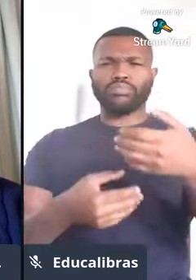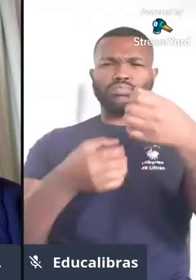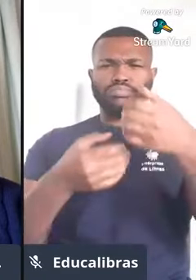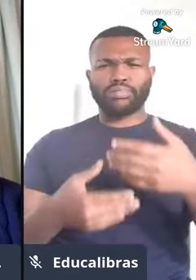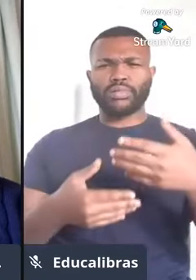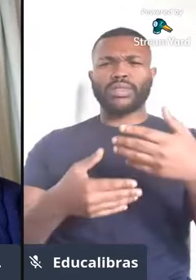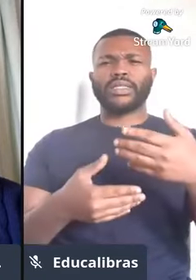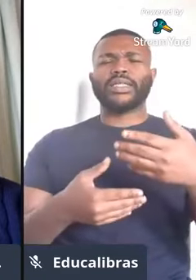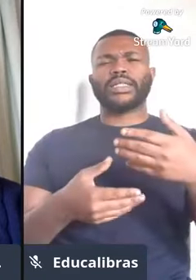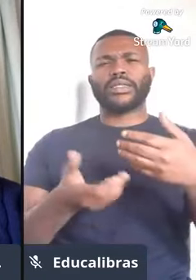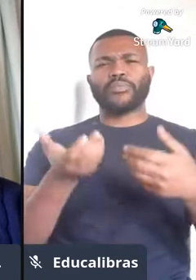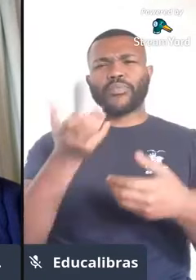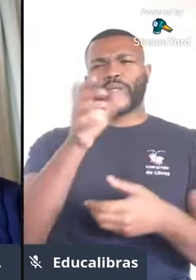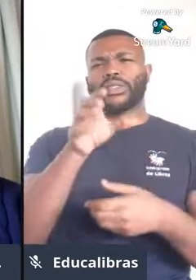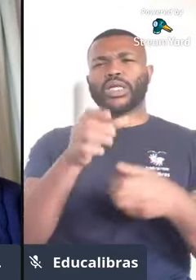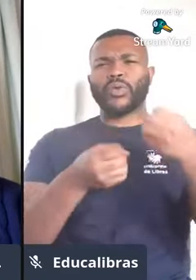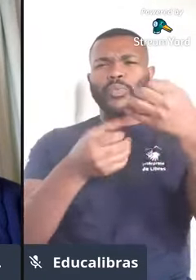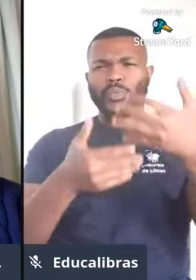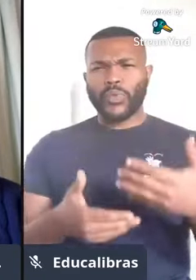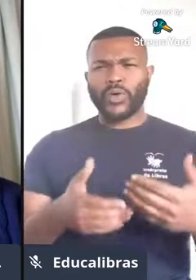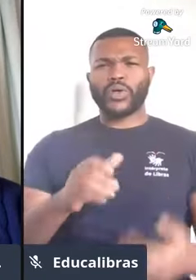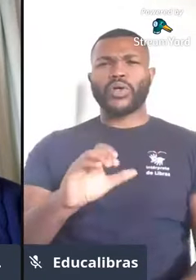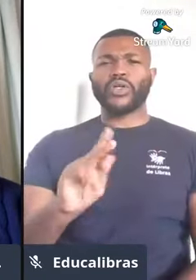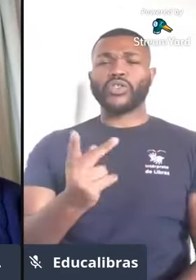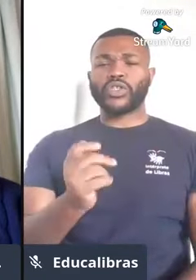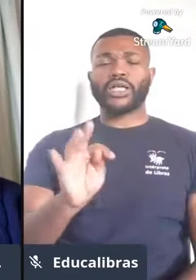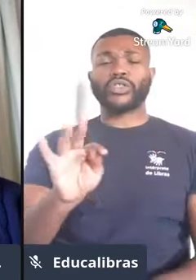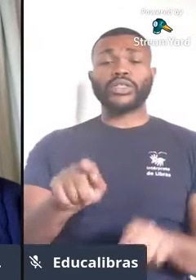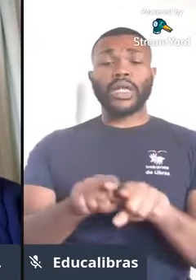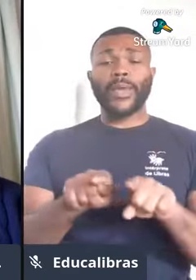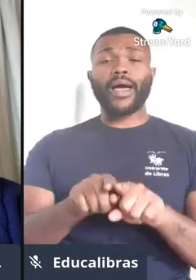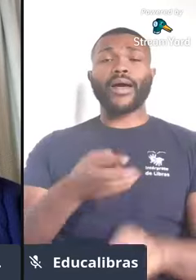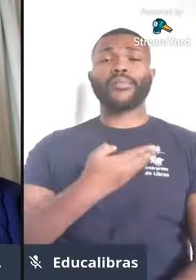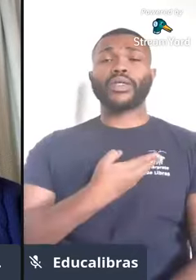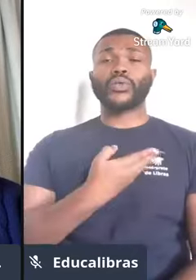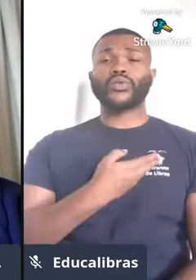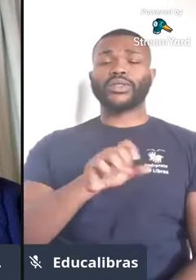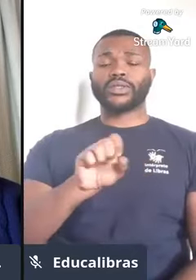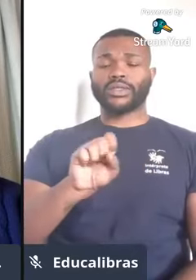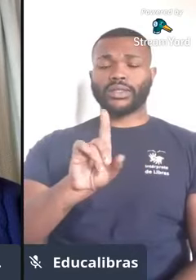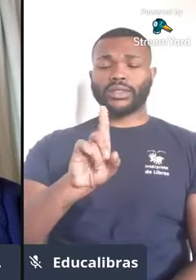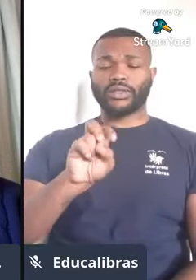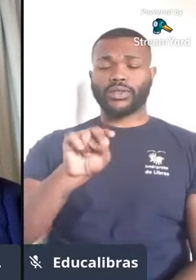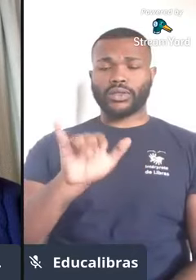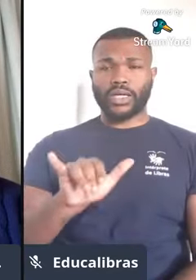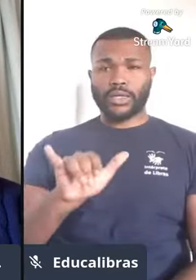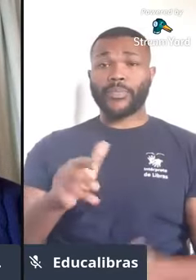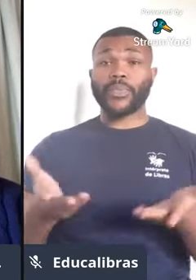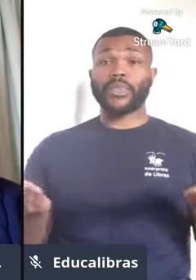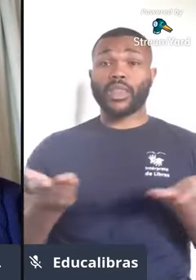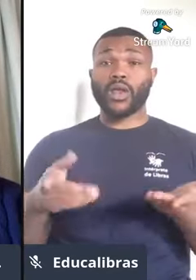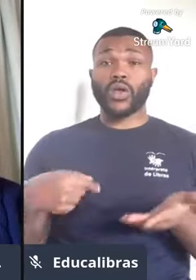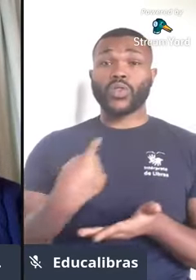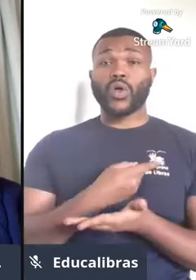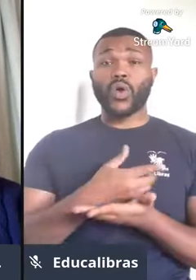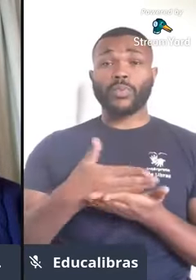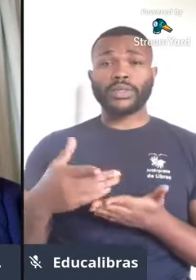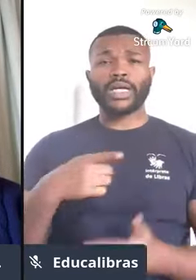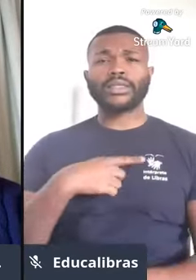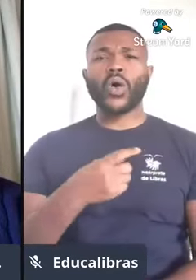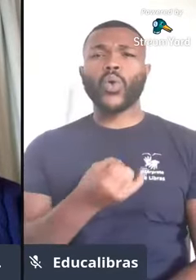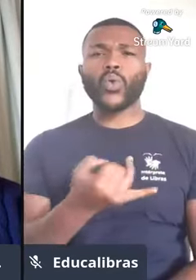nosso... O Sidney Tobias, nosso amigo, está aqui também. Bom, vamos lá, vamos começar, que já temos algumas dezenas de